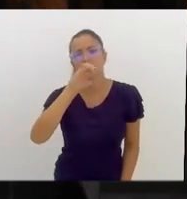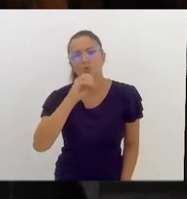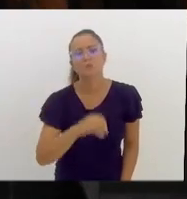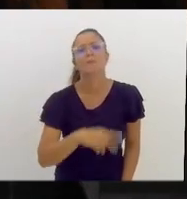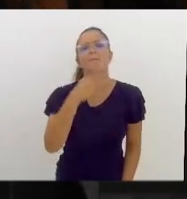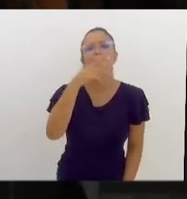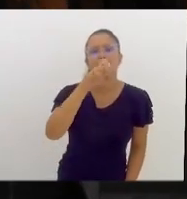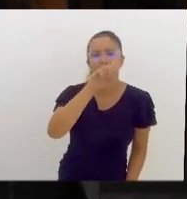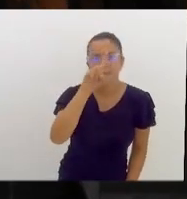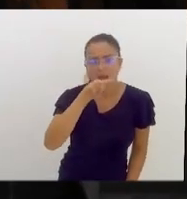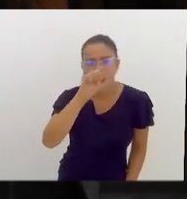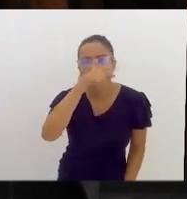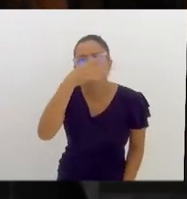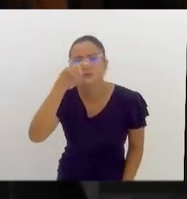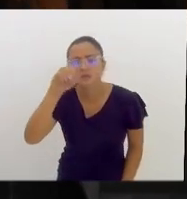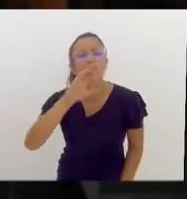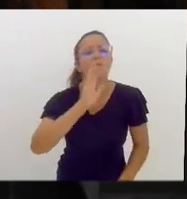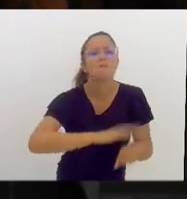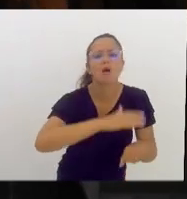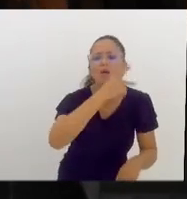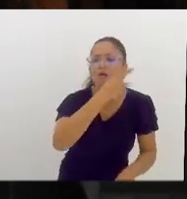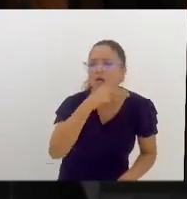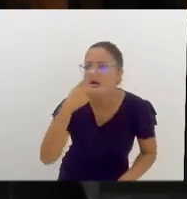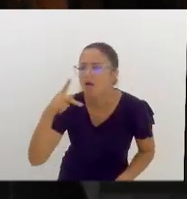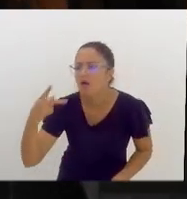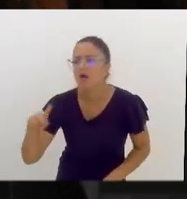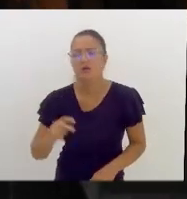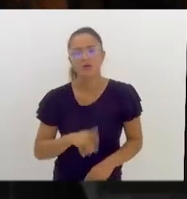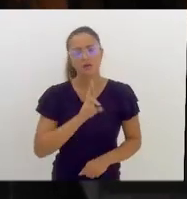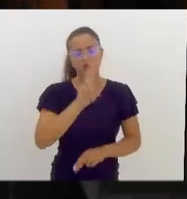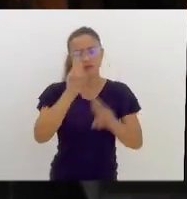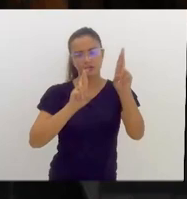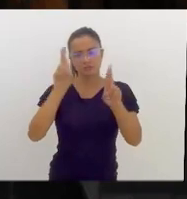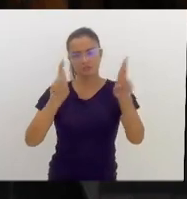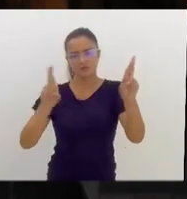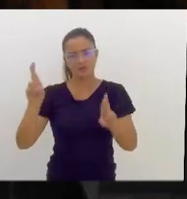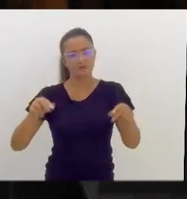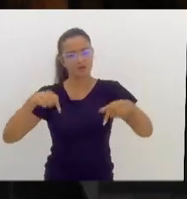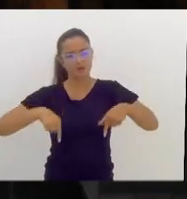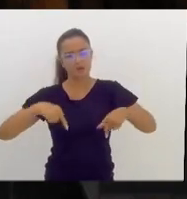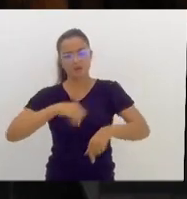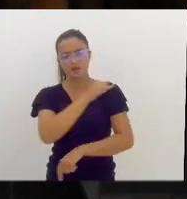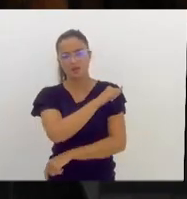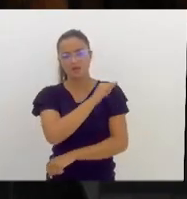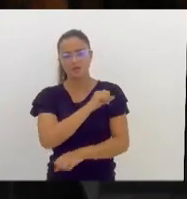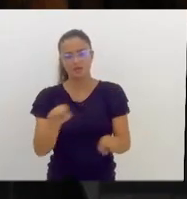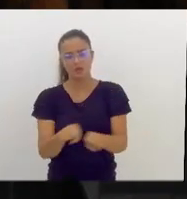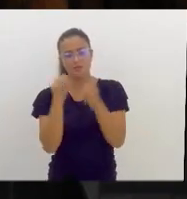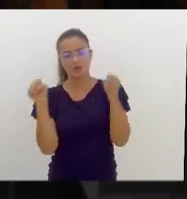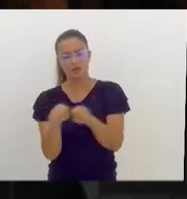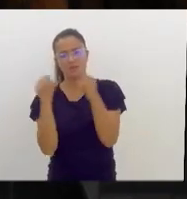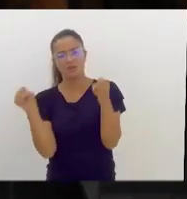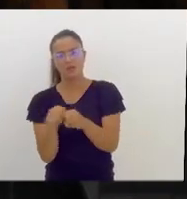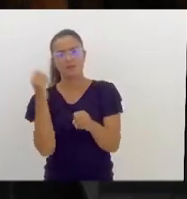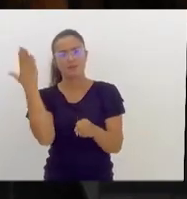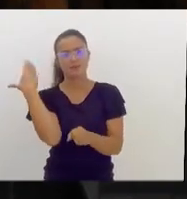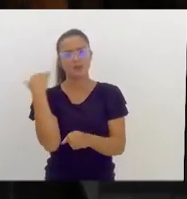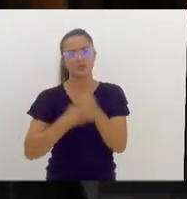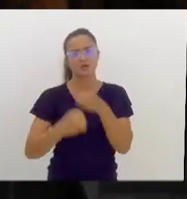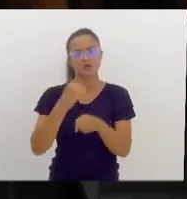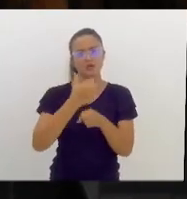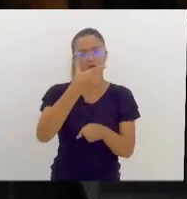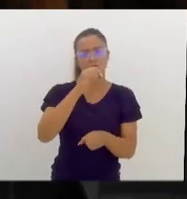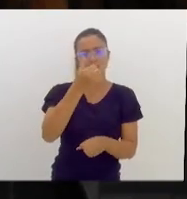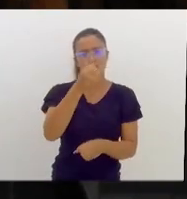Pezão, tiveram responsabilidade na quebradeira que o Estado do Rio de Janeiro enfrentou em 2015, 2016,